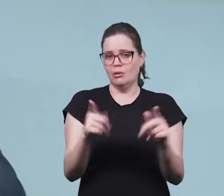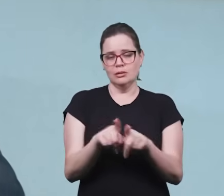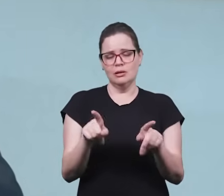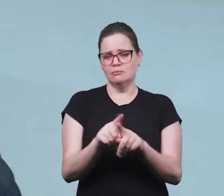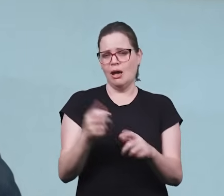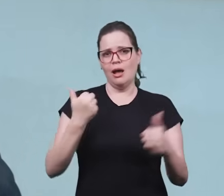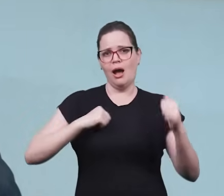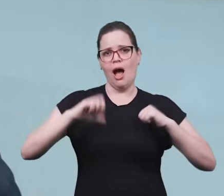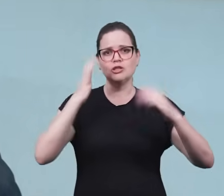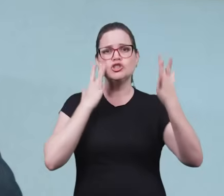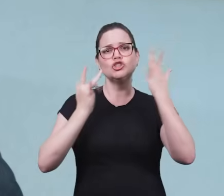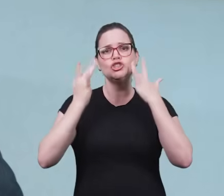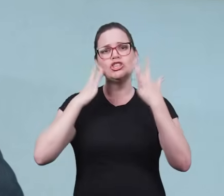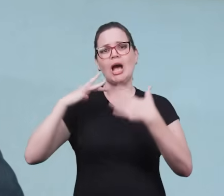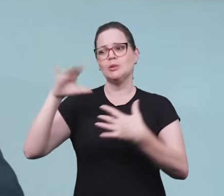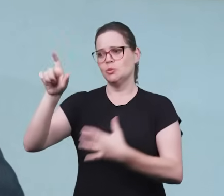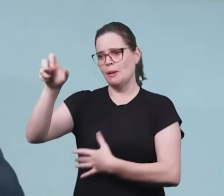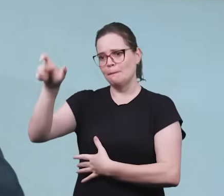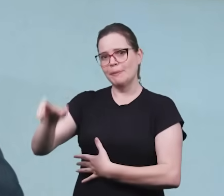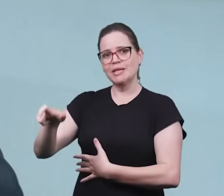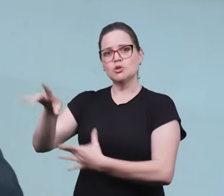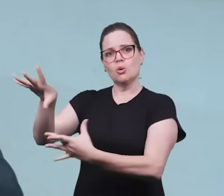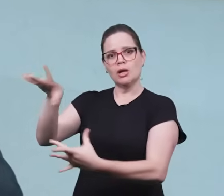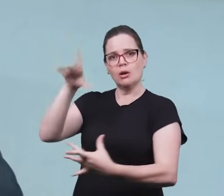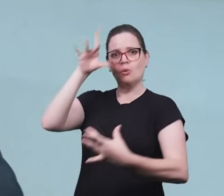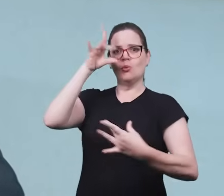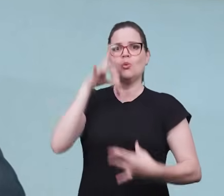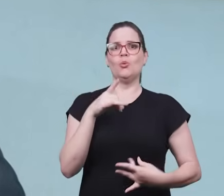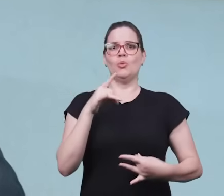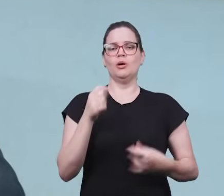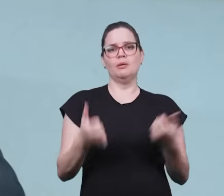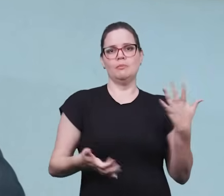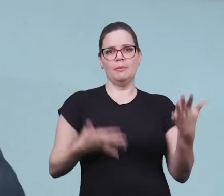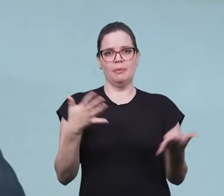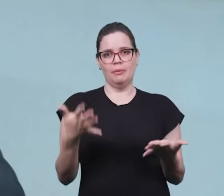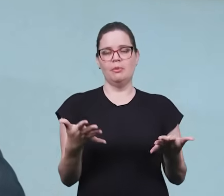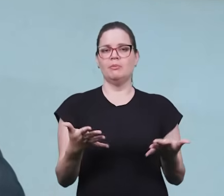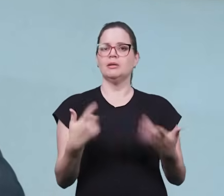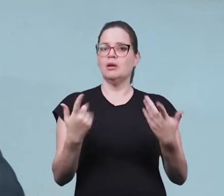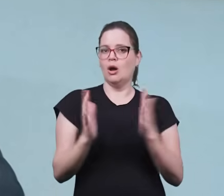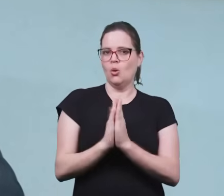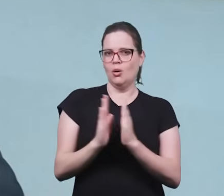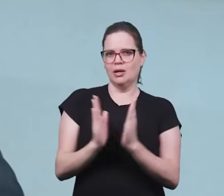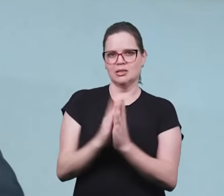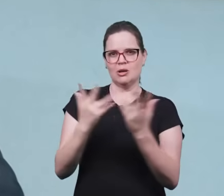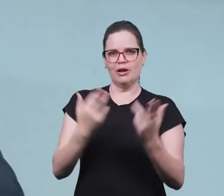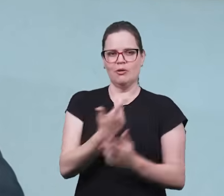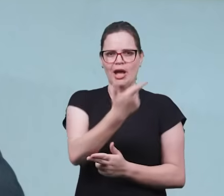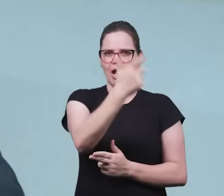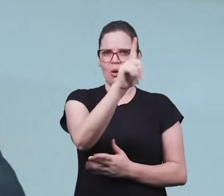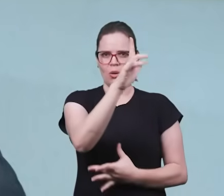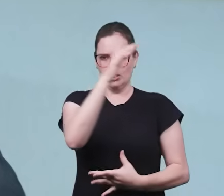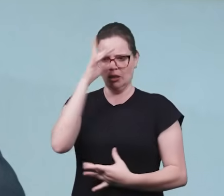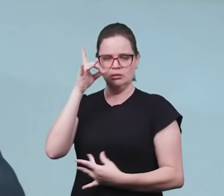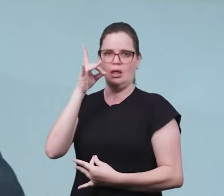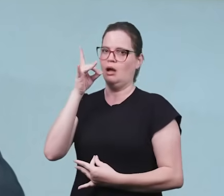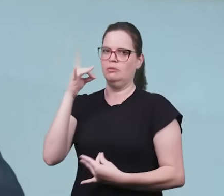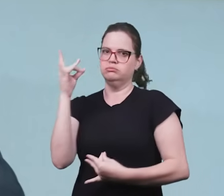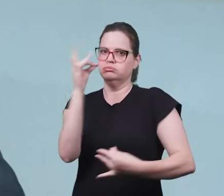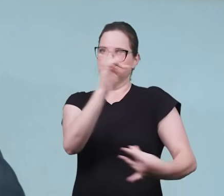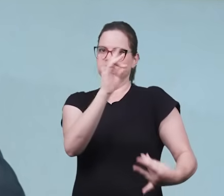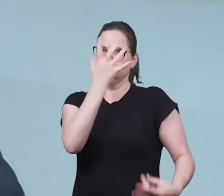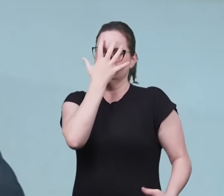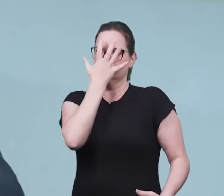nossa oração, ela não pode ser assim. Quando nós chegamos para orar diante de Deus, na verdade, na oração, nós temos que mostrar quem nós